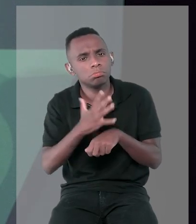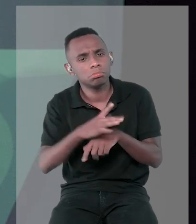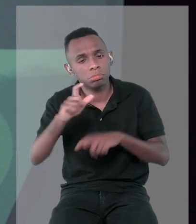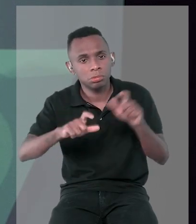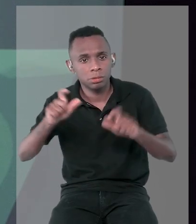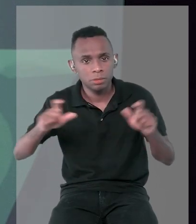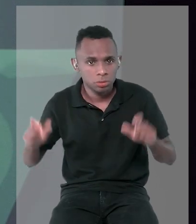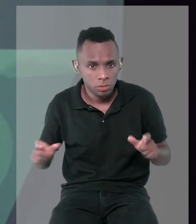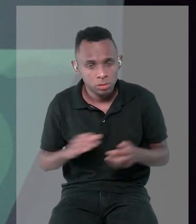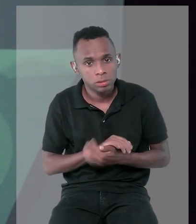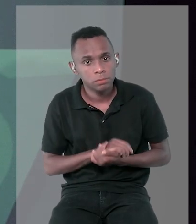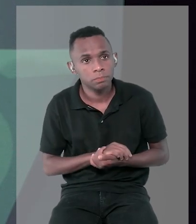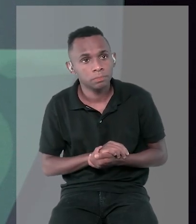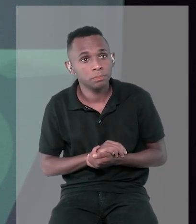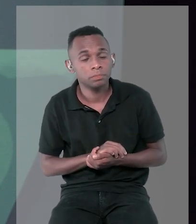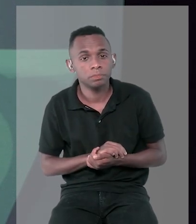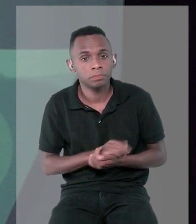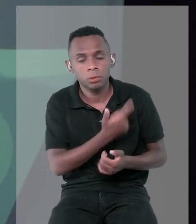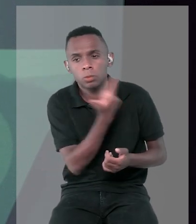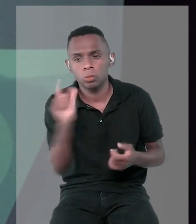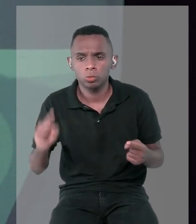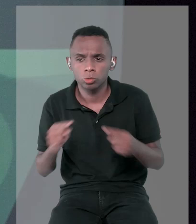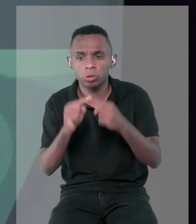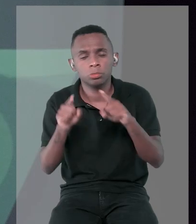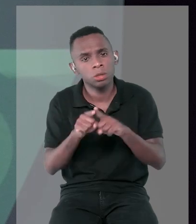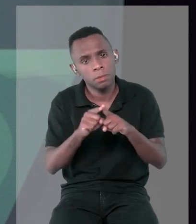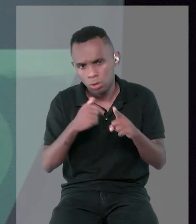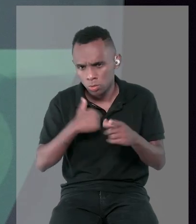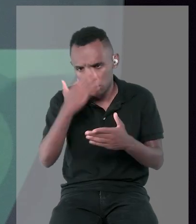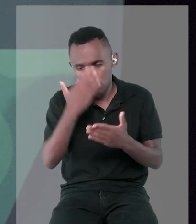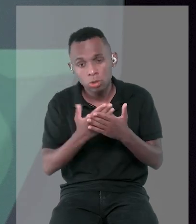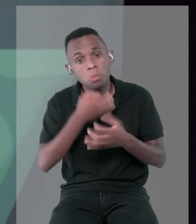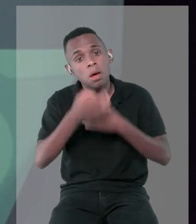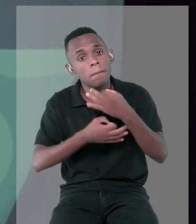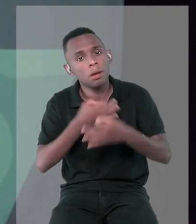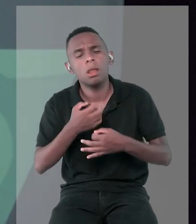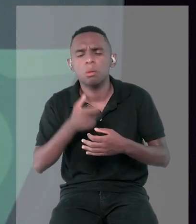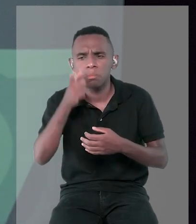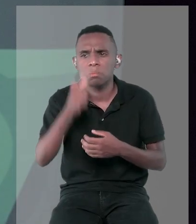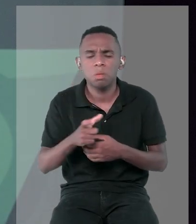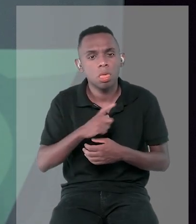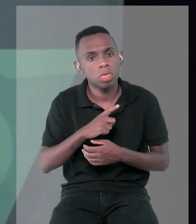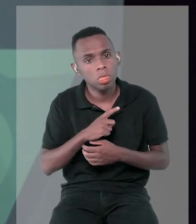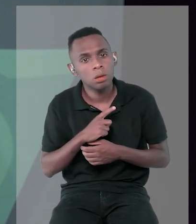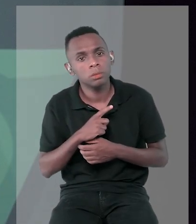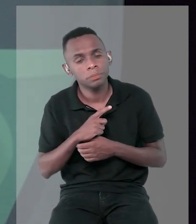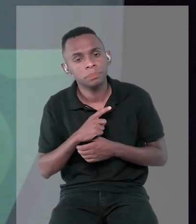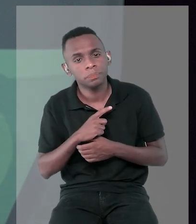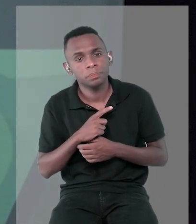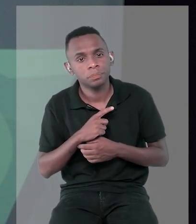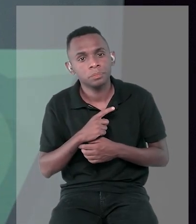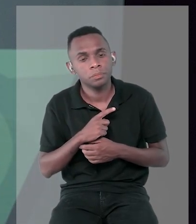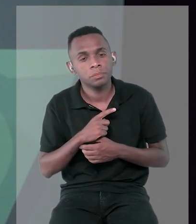né, nas pessoas. Né? E há um outro tipo também, eu acho, de depoimento que eu achei interessante,